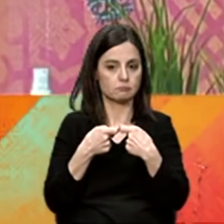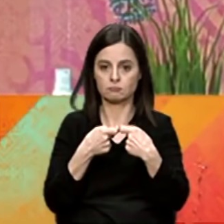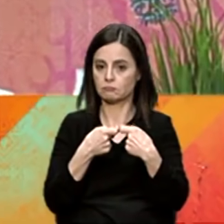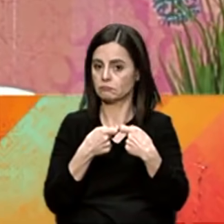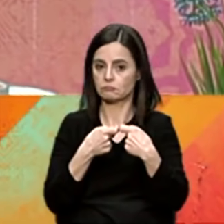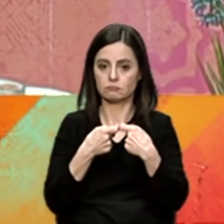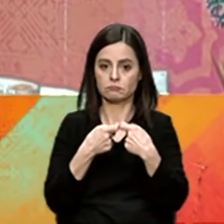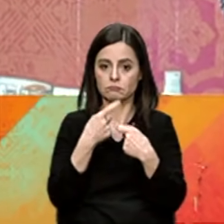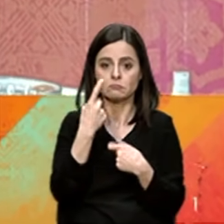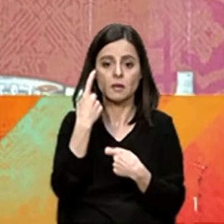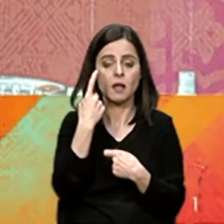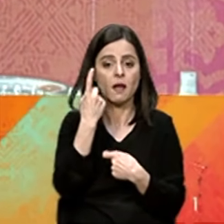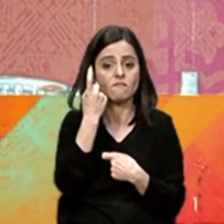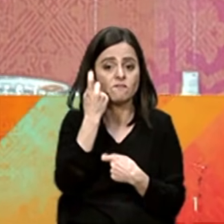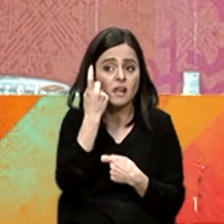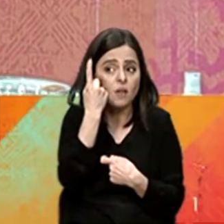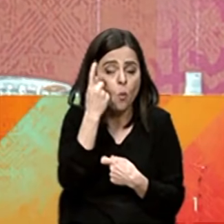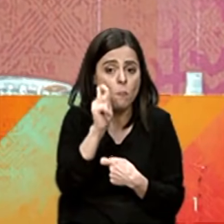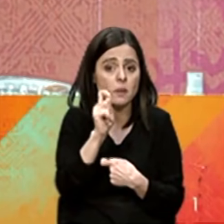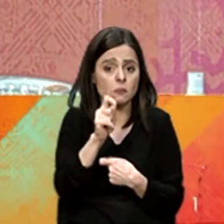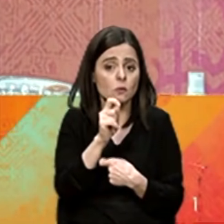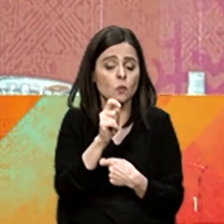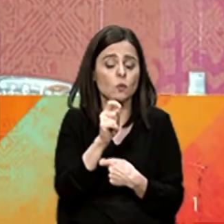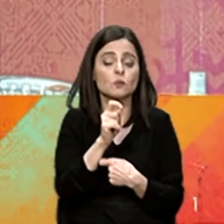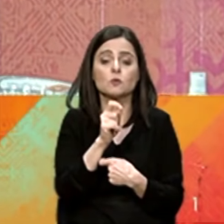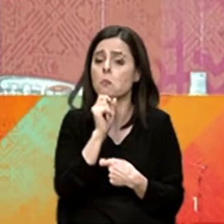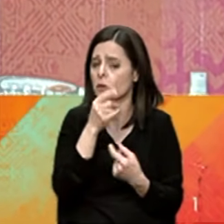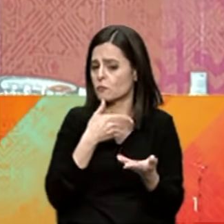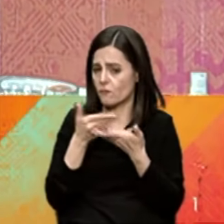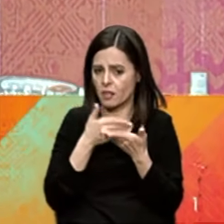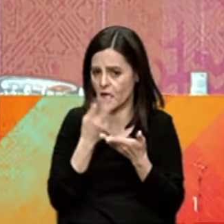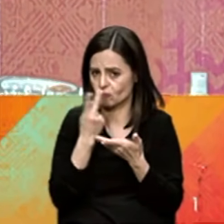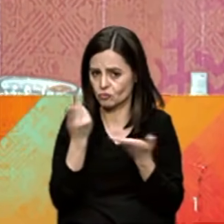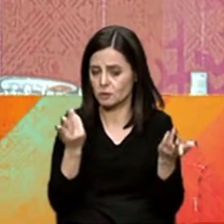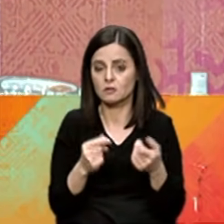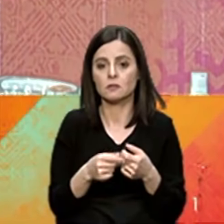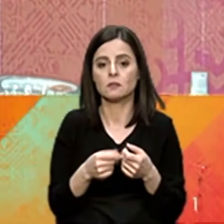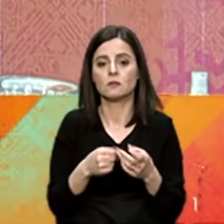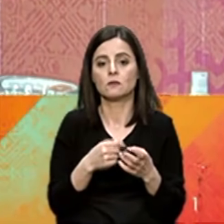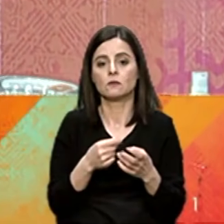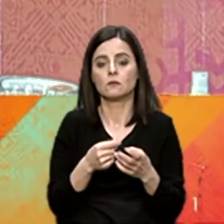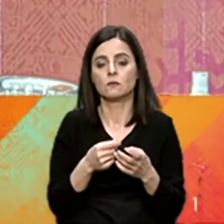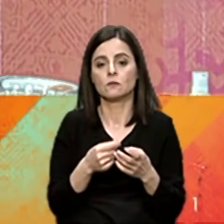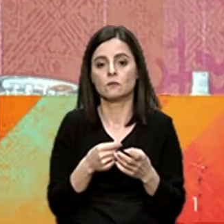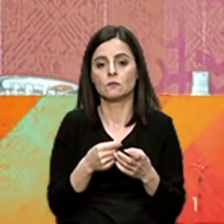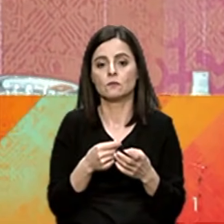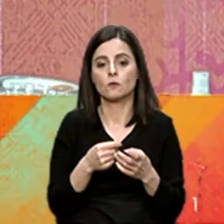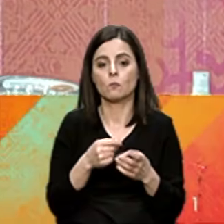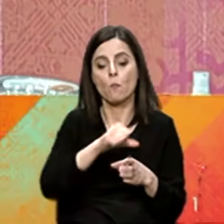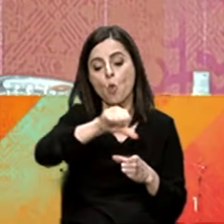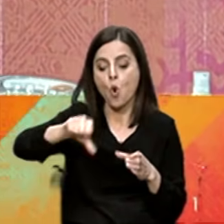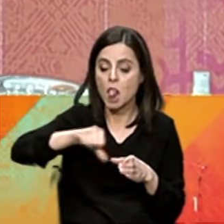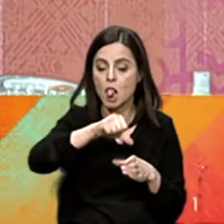É, ainda tenho um minuto. Oh, que maravilha! Ficamos à conversa. Ficamos aqui a conversar, uma boa. É verdade. Olha, então agora vou juntar um bocadinho de molho de soja.